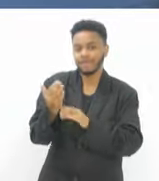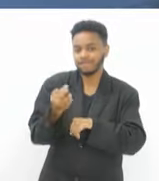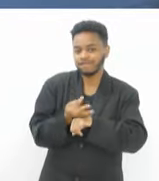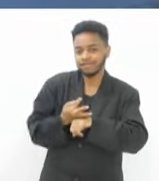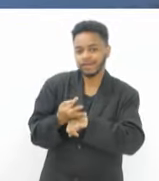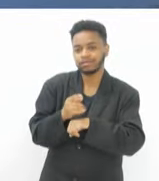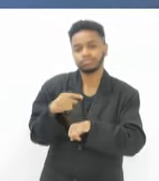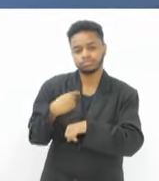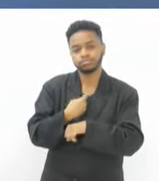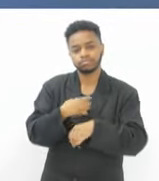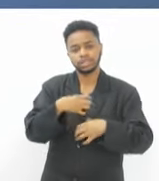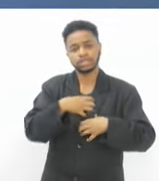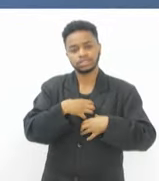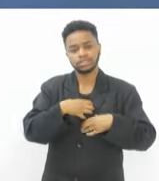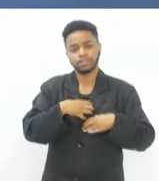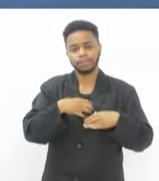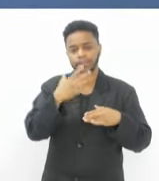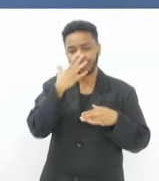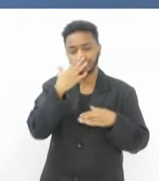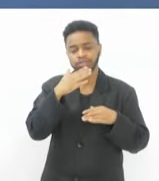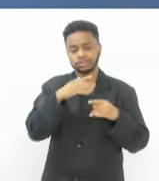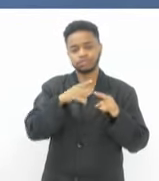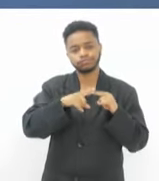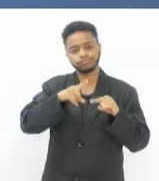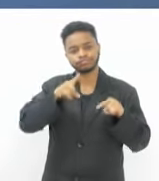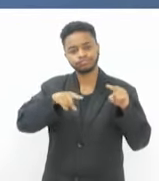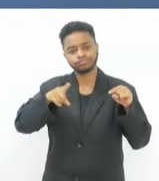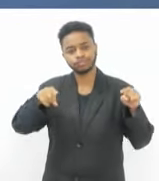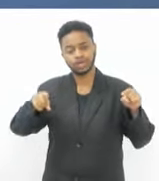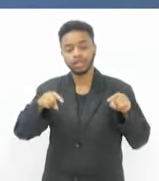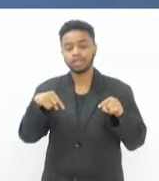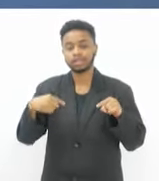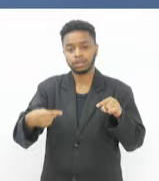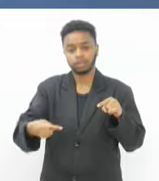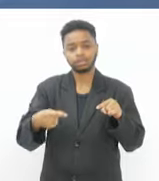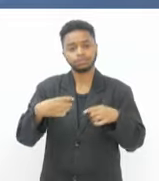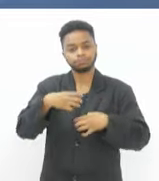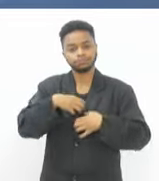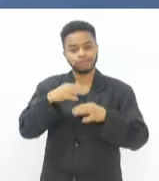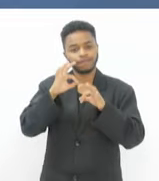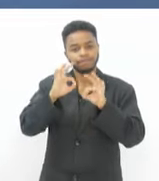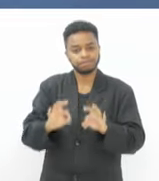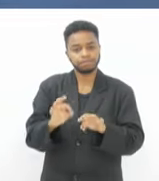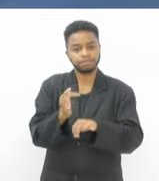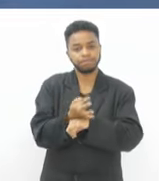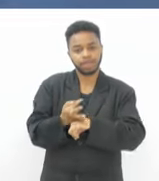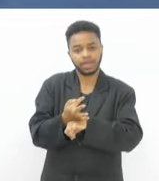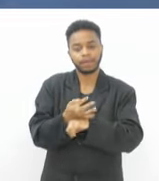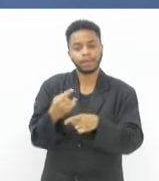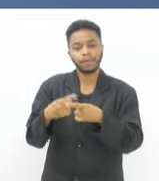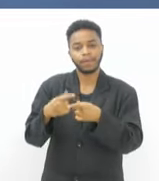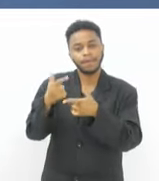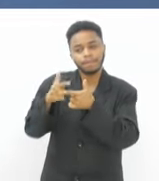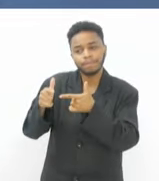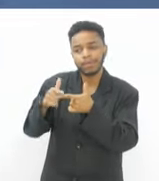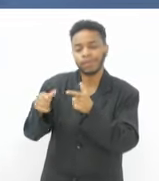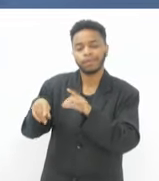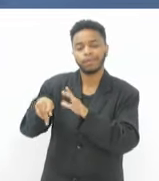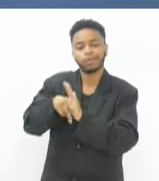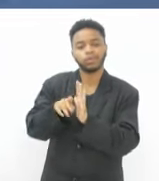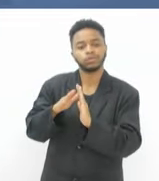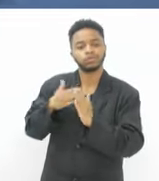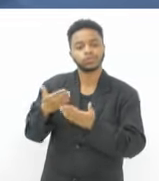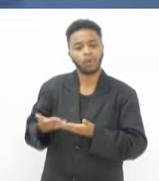vai sentindo um pouquinho, né, essa transição. Até que a gente se sinta de férias de verdade, em que os problemas da escola,